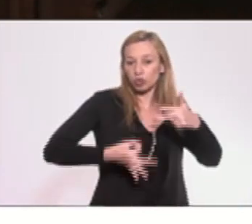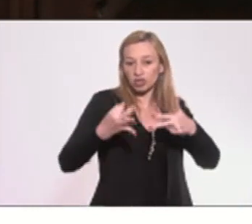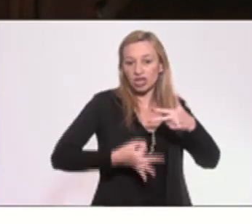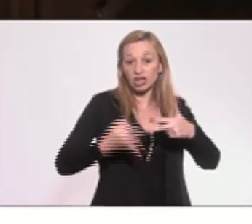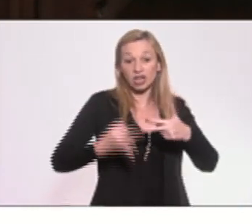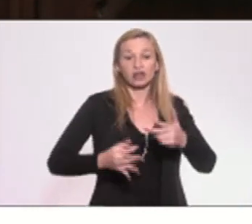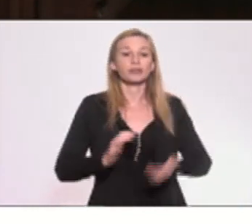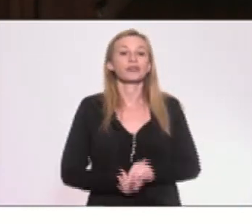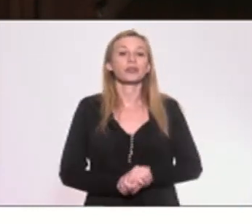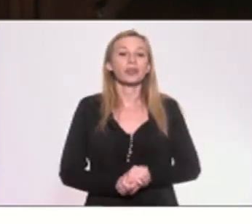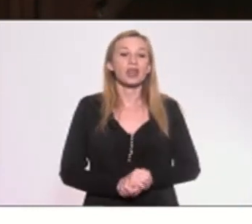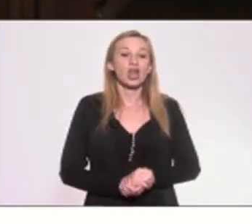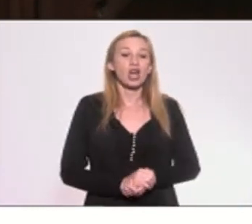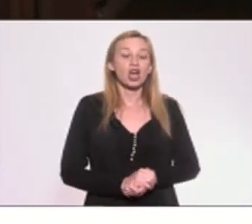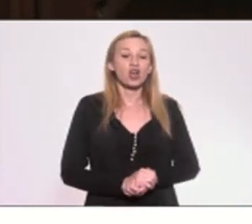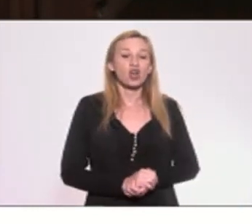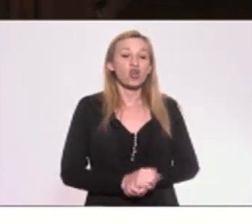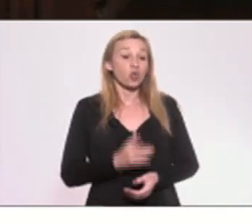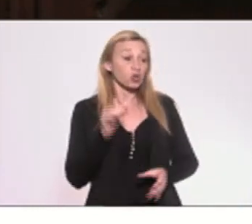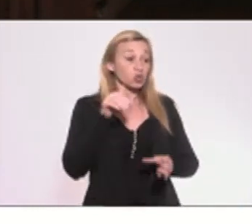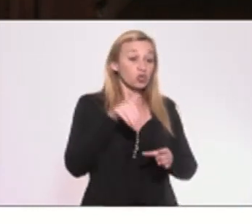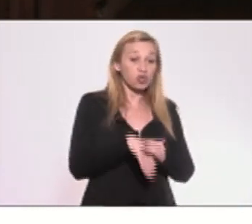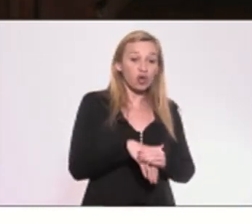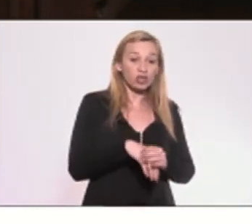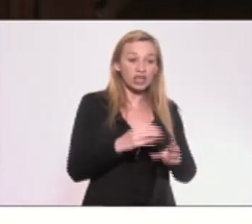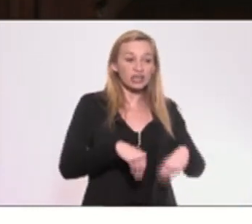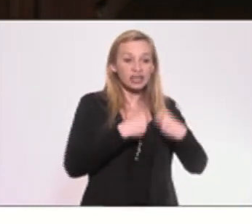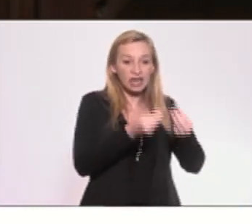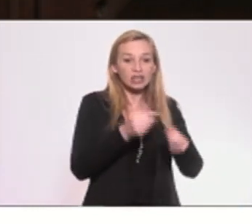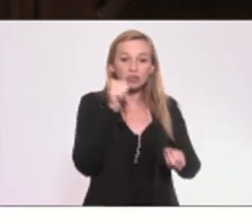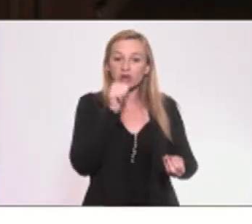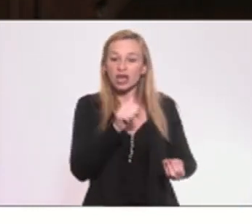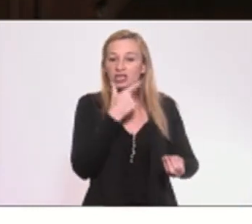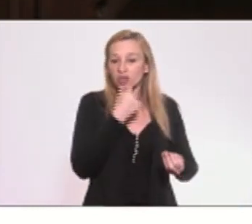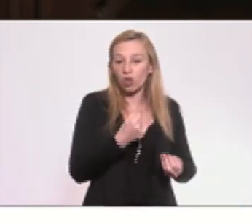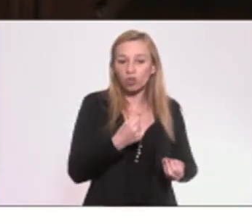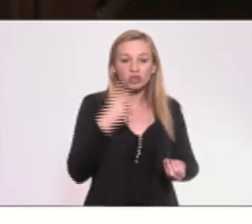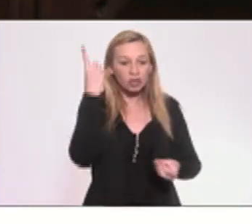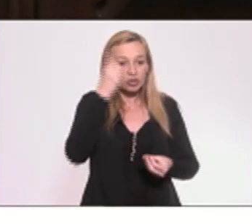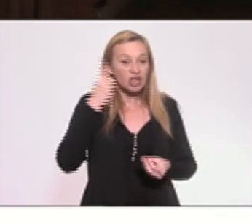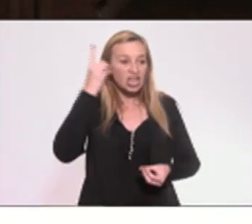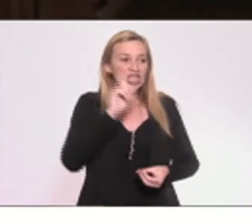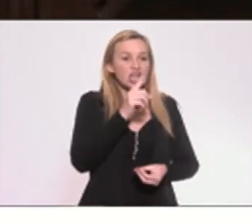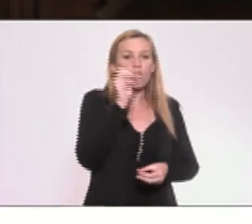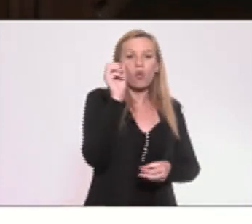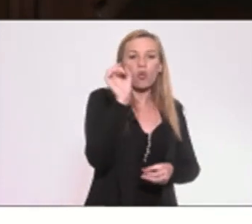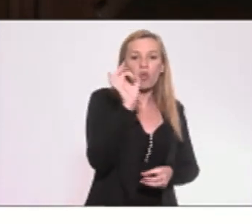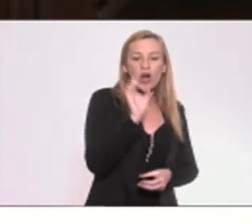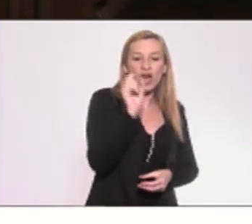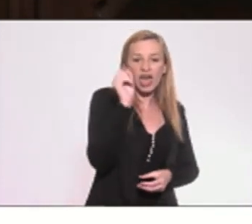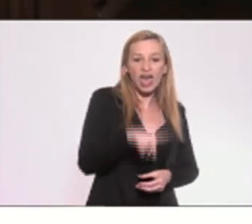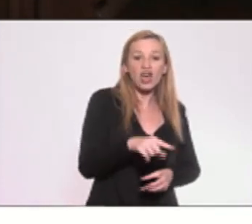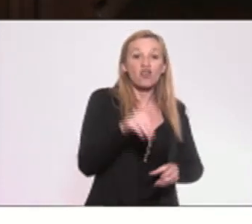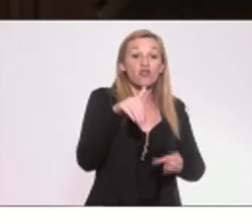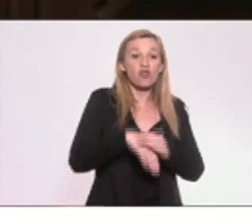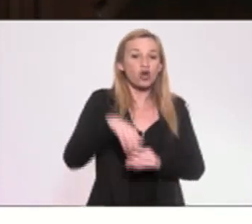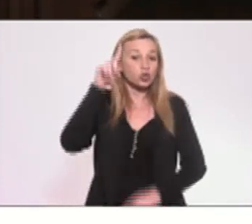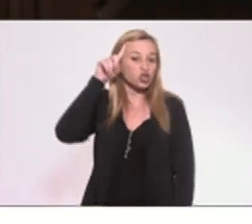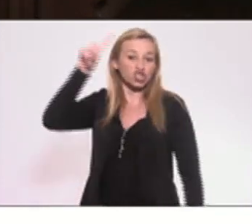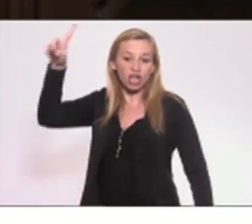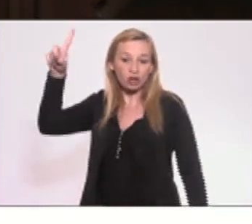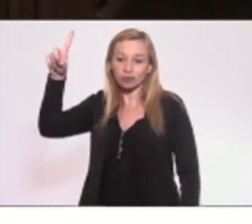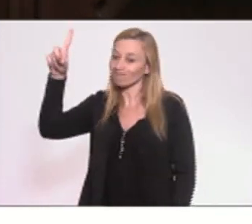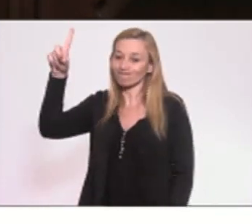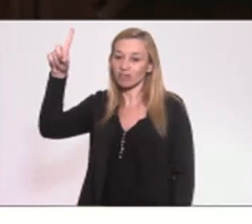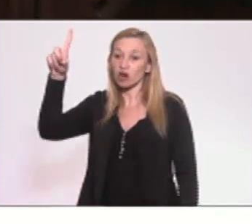disso, porque quando o voto é dado a deputados e deputadas, não é o voto divino, é um voto